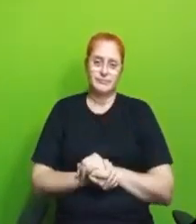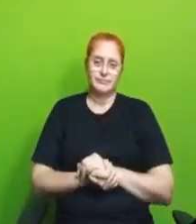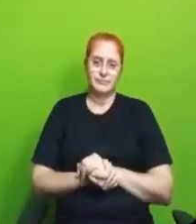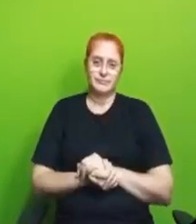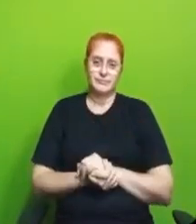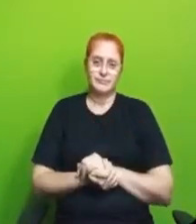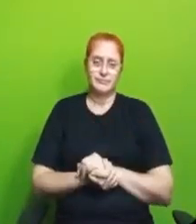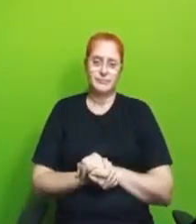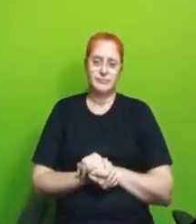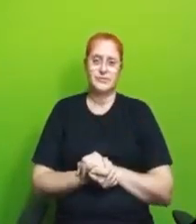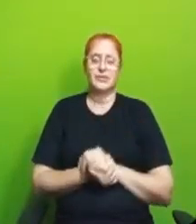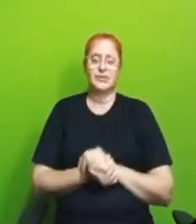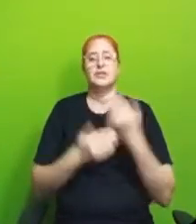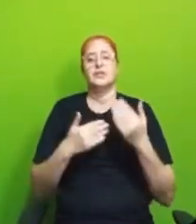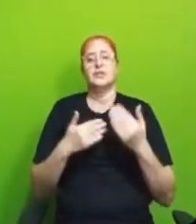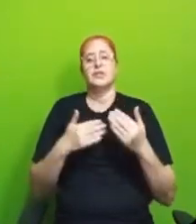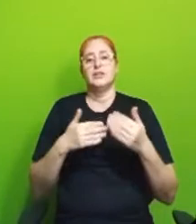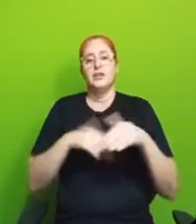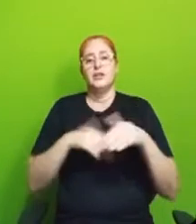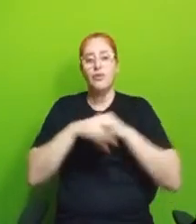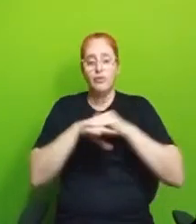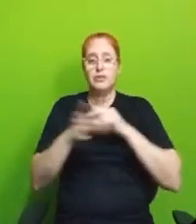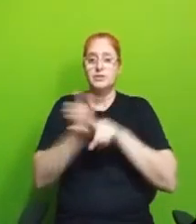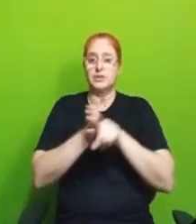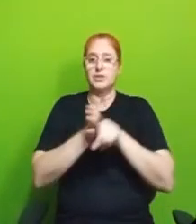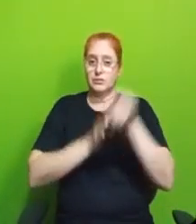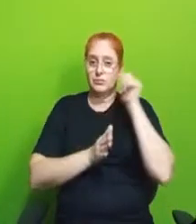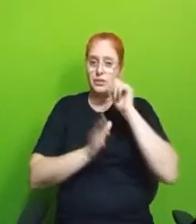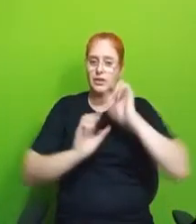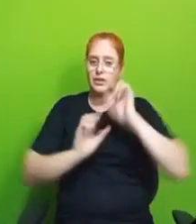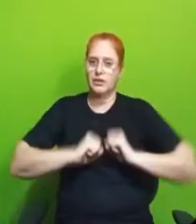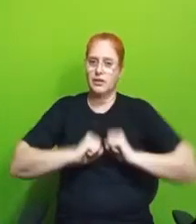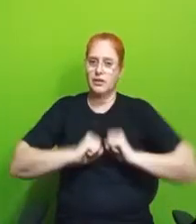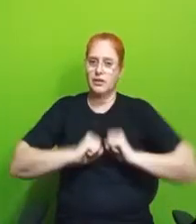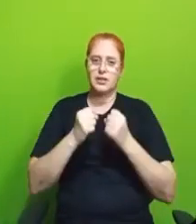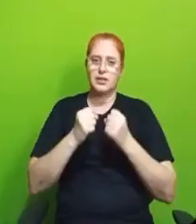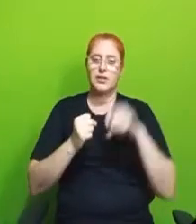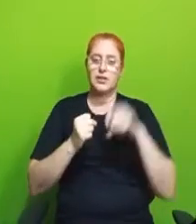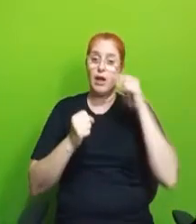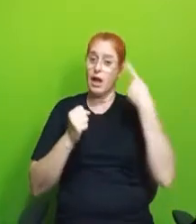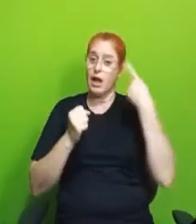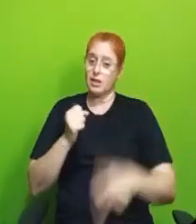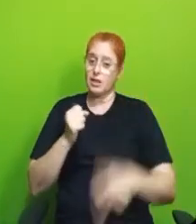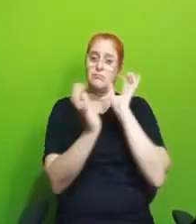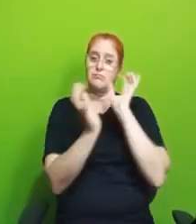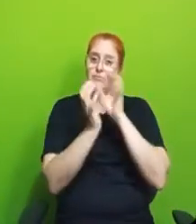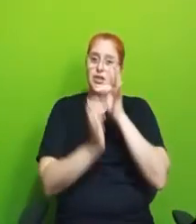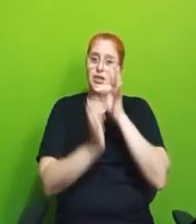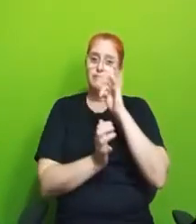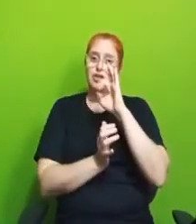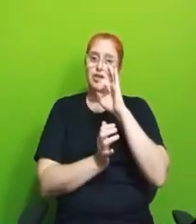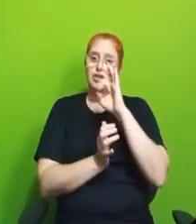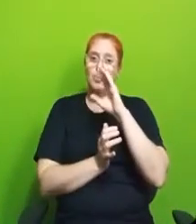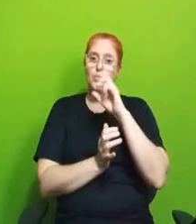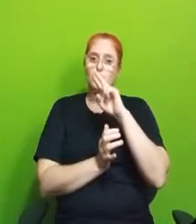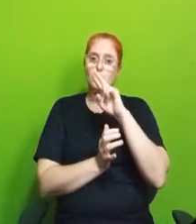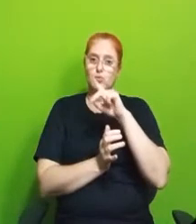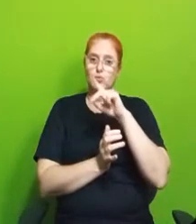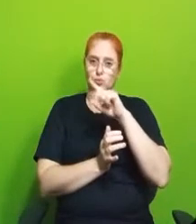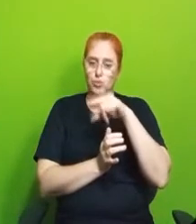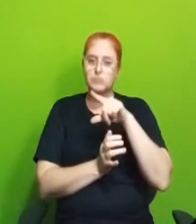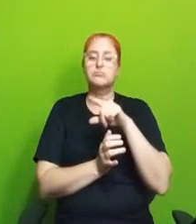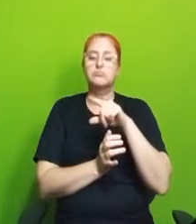com uma pesquisadora que defendeu aqui em Pernambuco também na Fiocruz, um estudo sobre